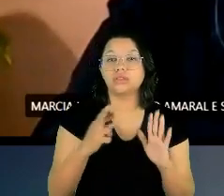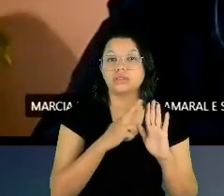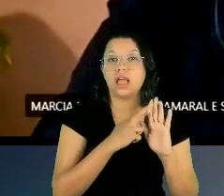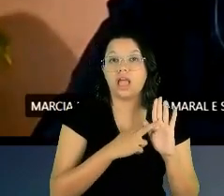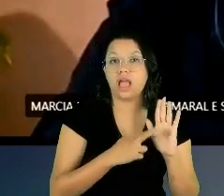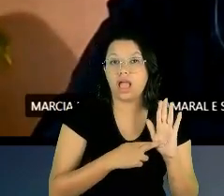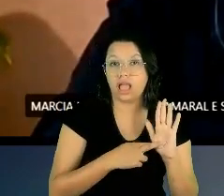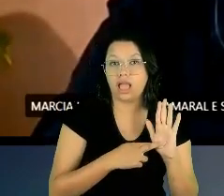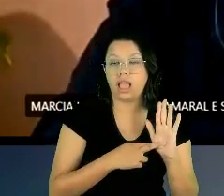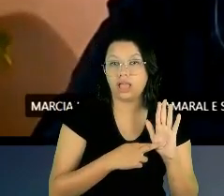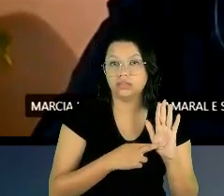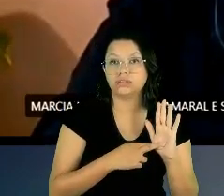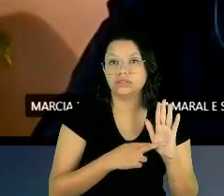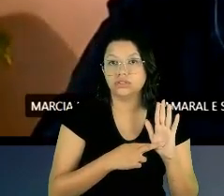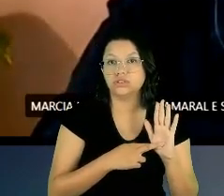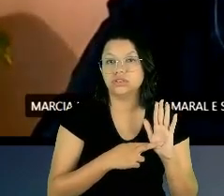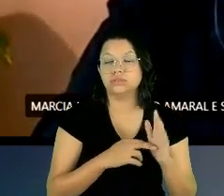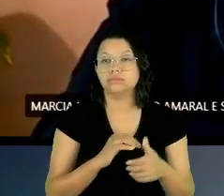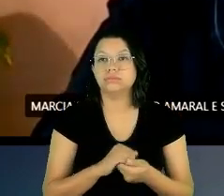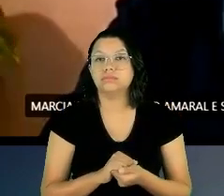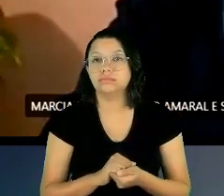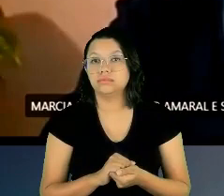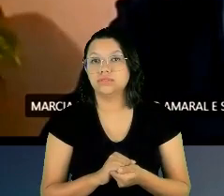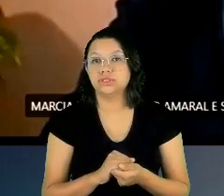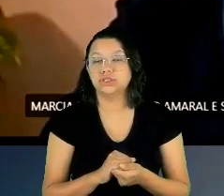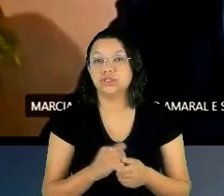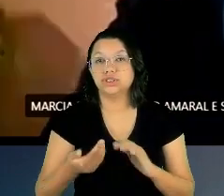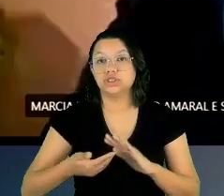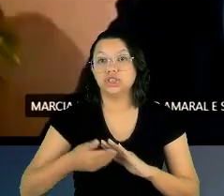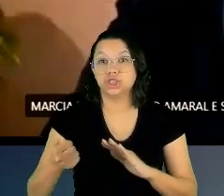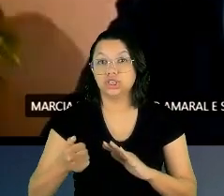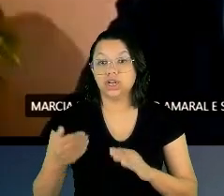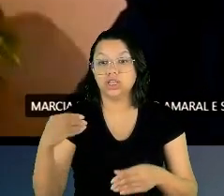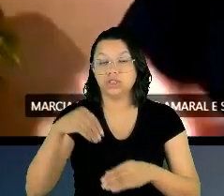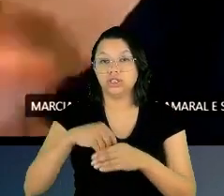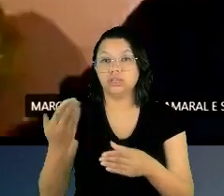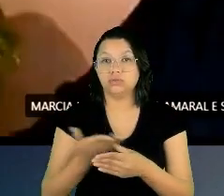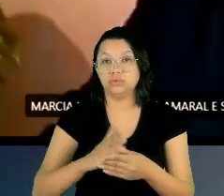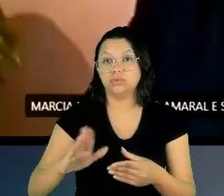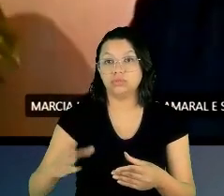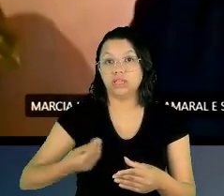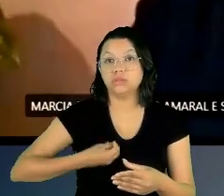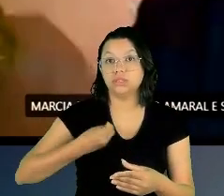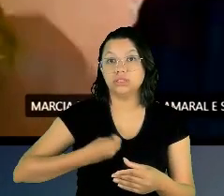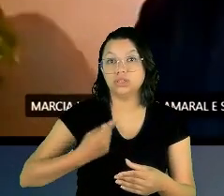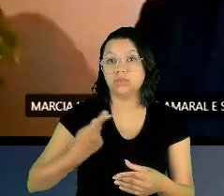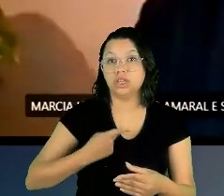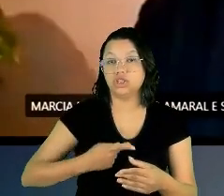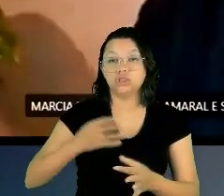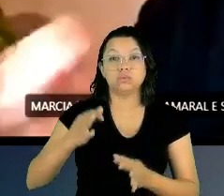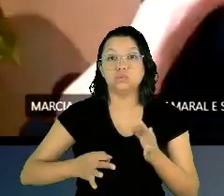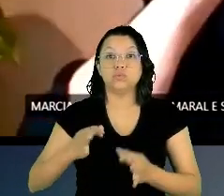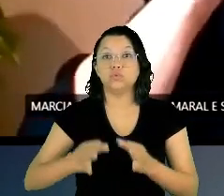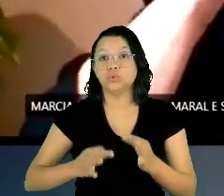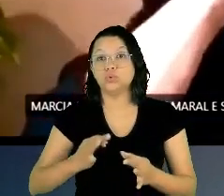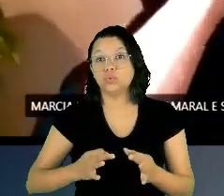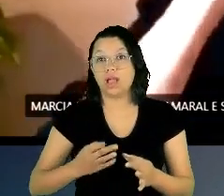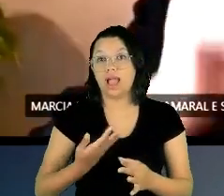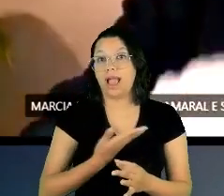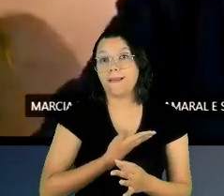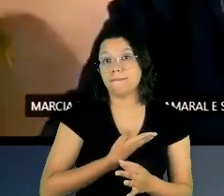que as nossas regras de suspeição e impedimento, elas existem para que a gente não julgue